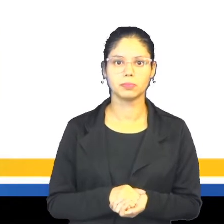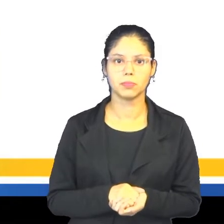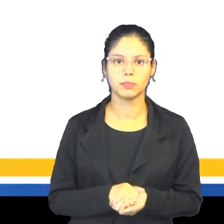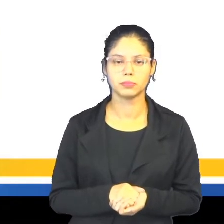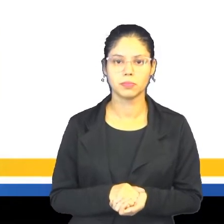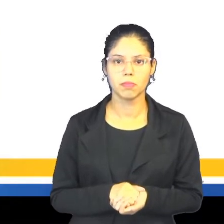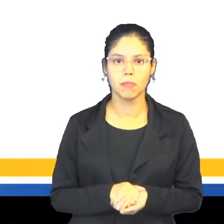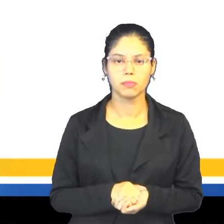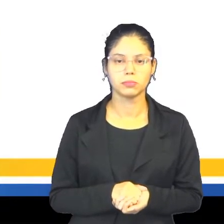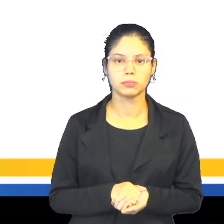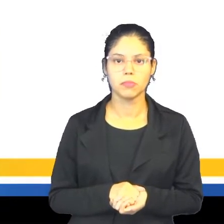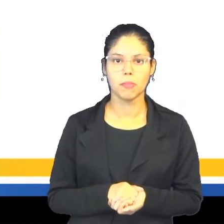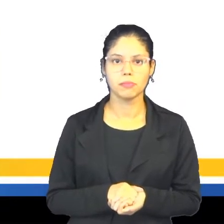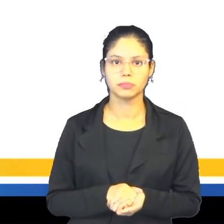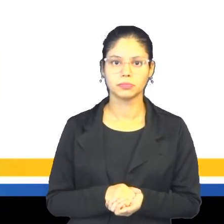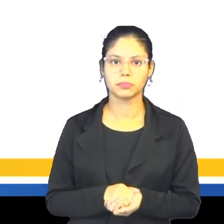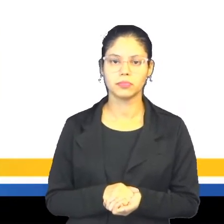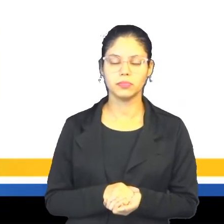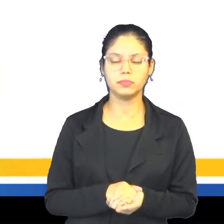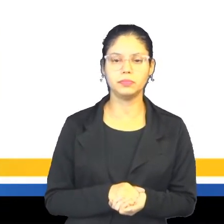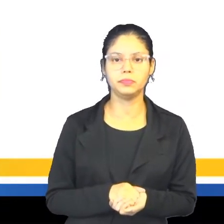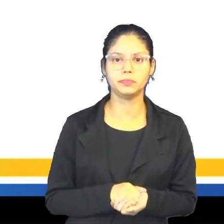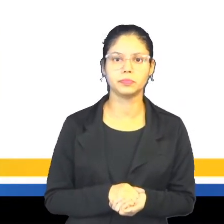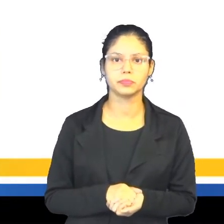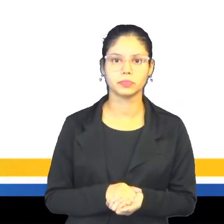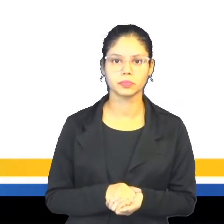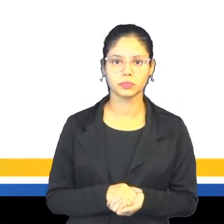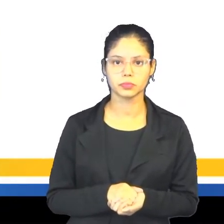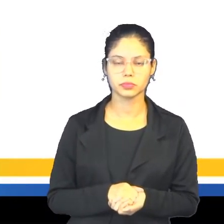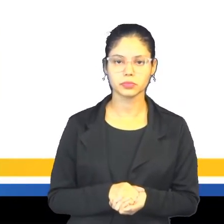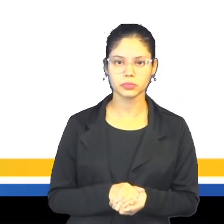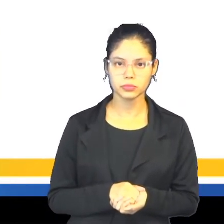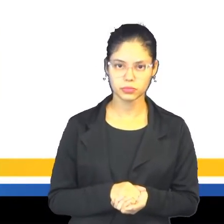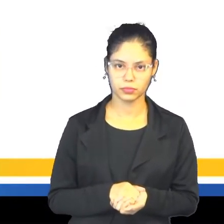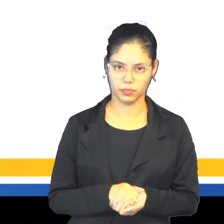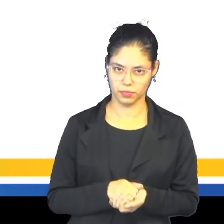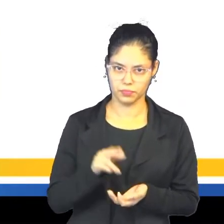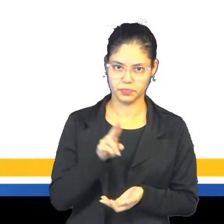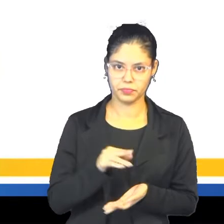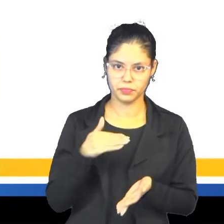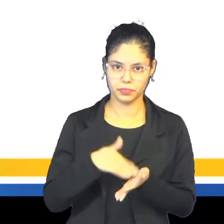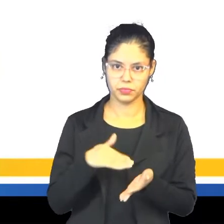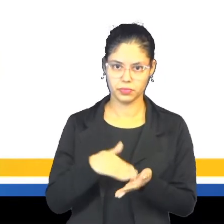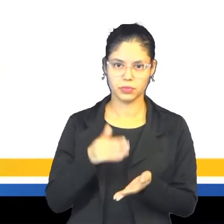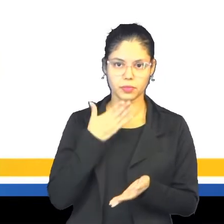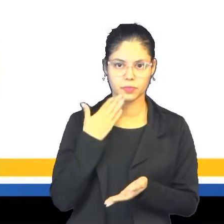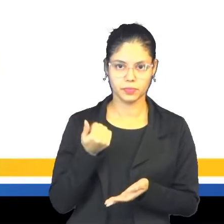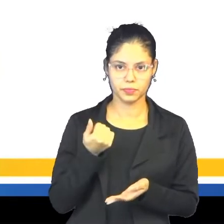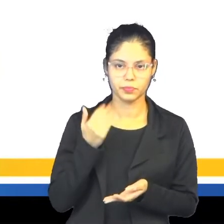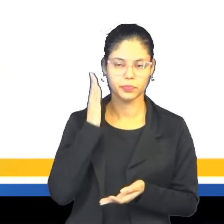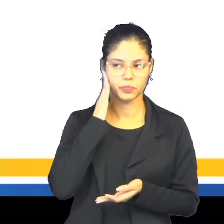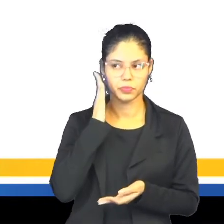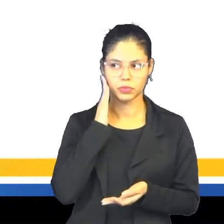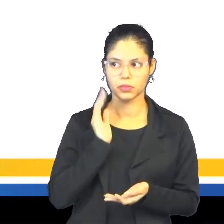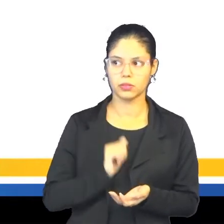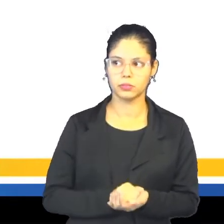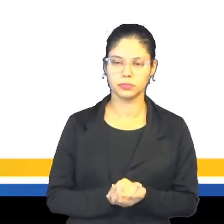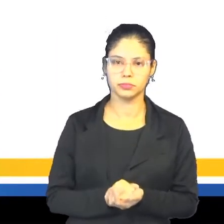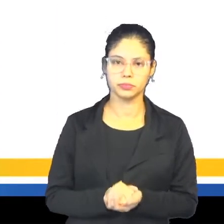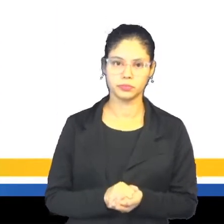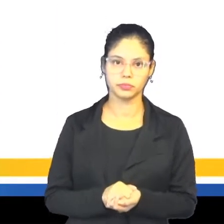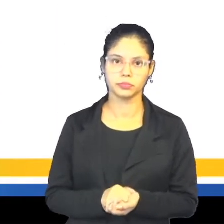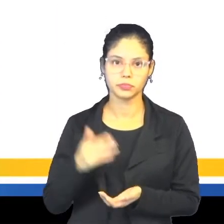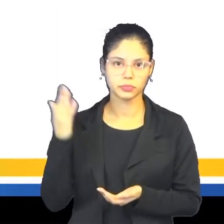Gaturro faz a graça da comédia aí, que usa o escritório também para aprender pronomes gramaticais.